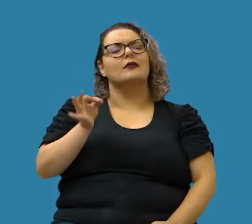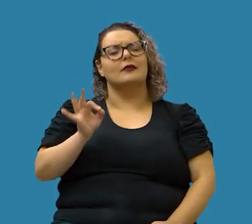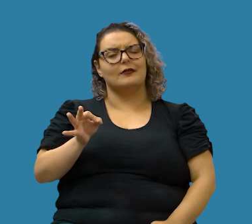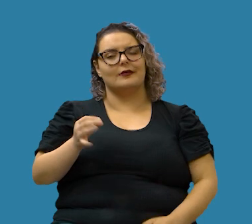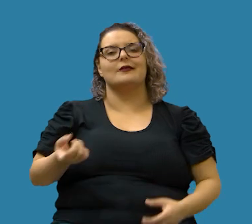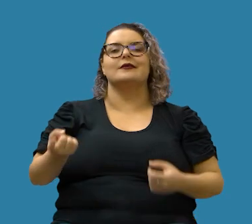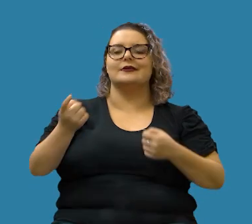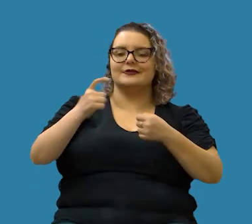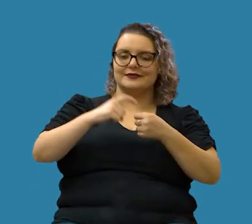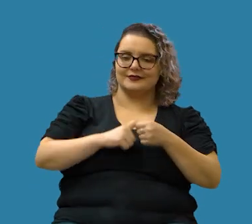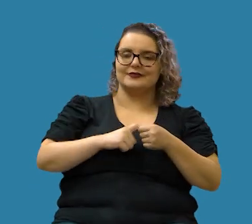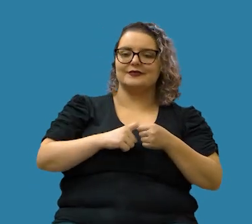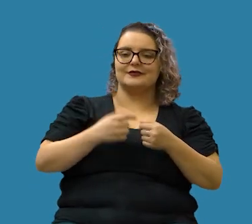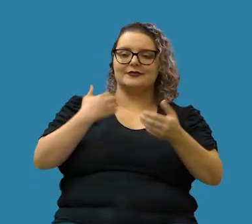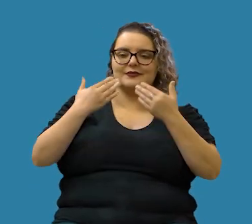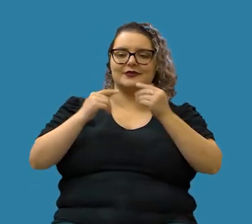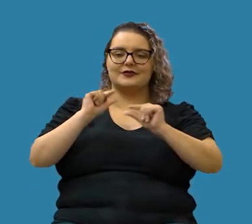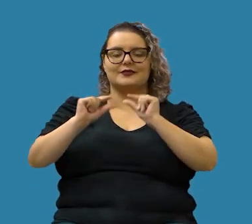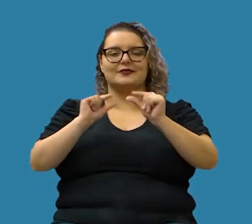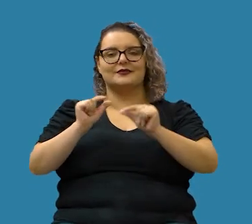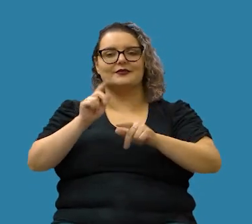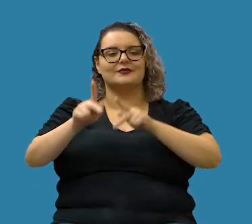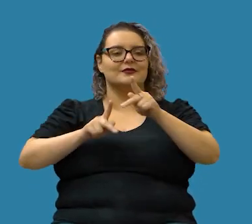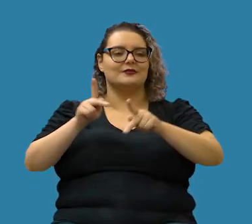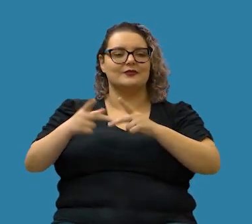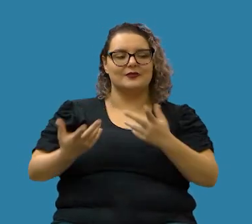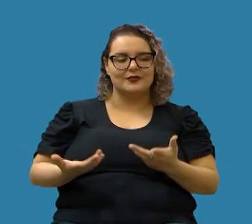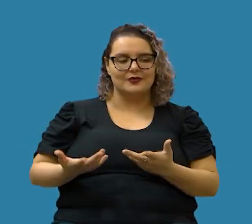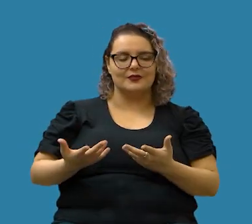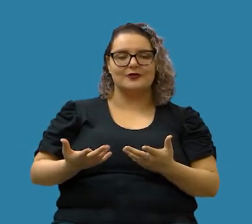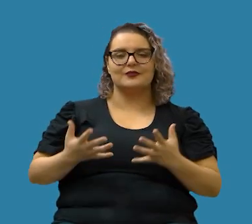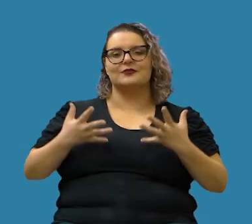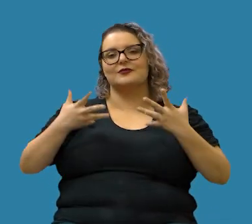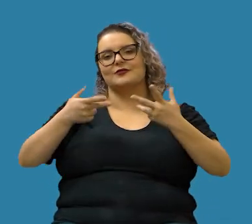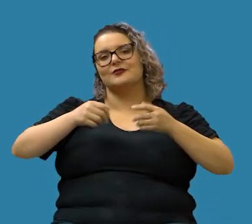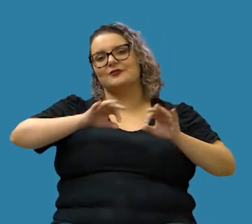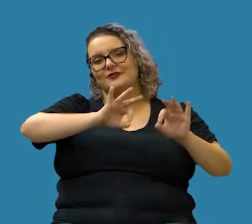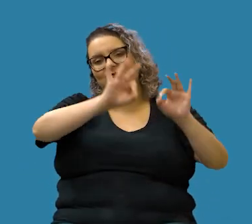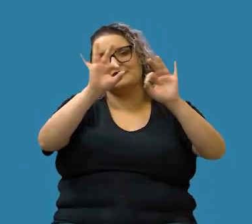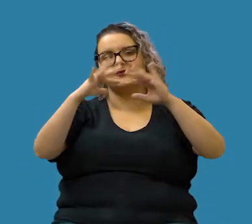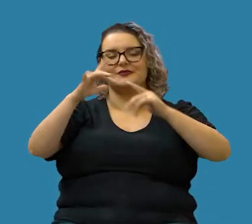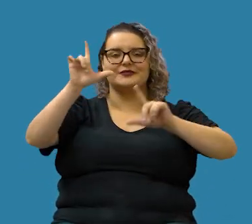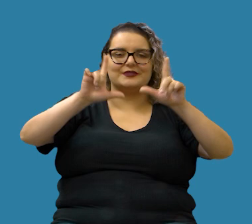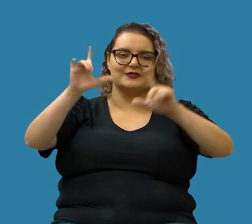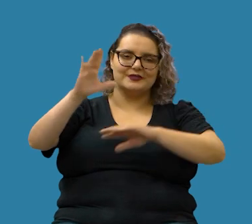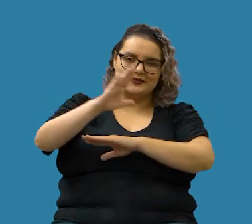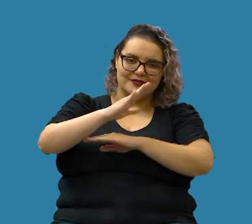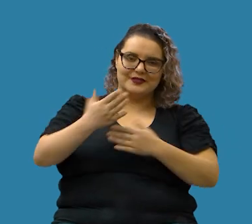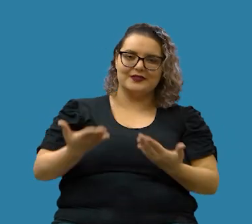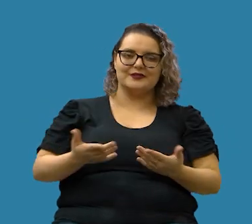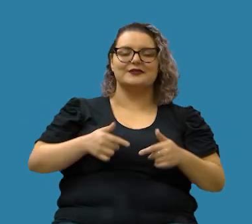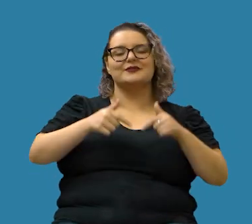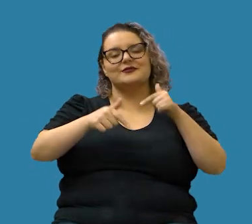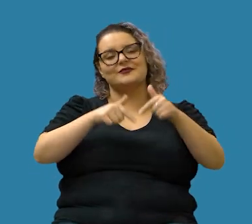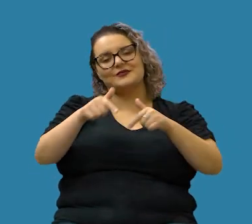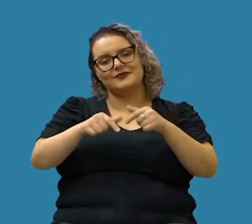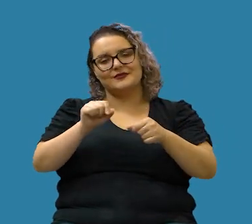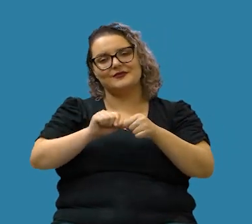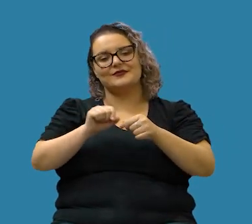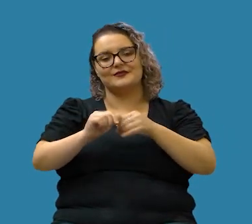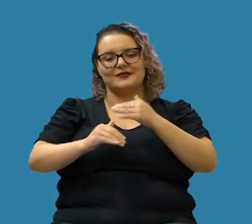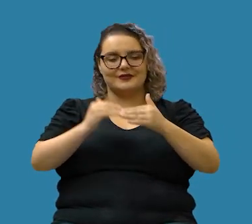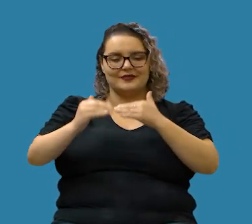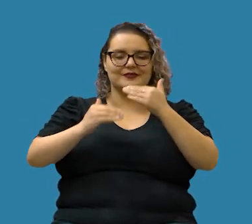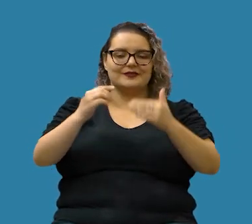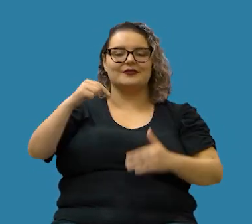certeza voltaremos para conversar um pouco aí com a população, com todos os telespectadores da TV Câmara, do trabalho que a